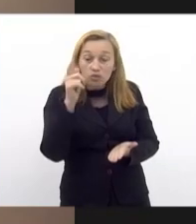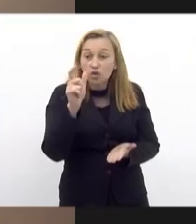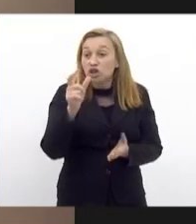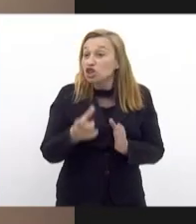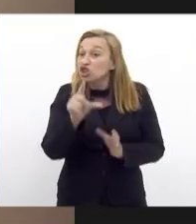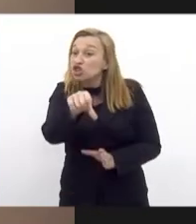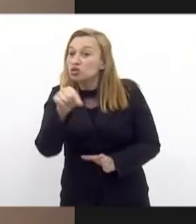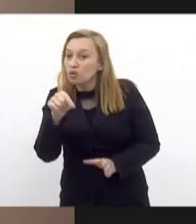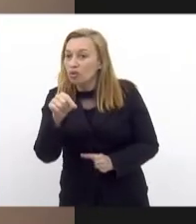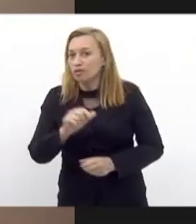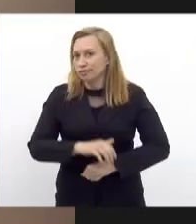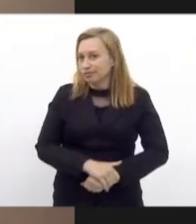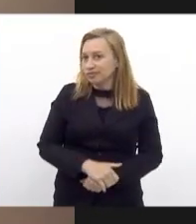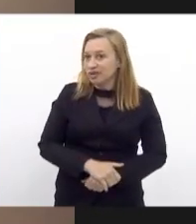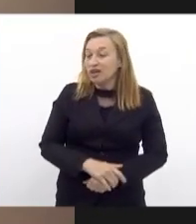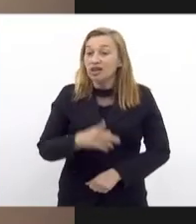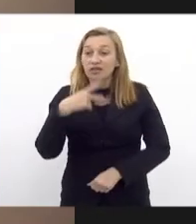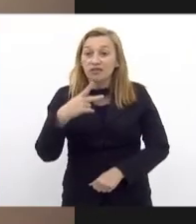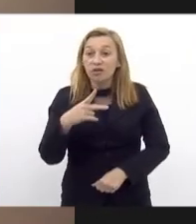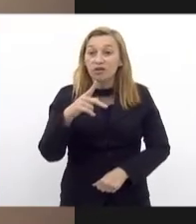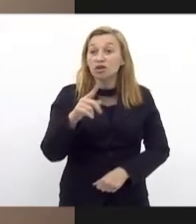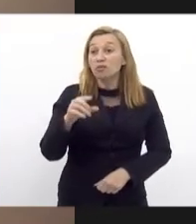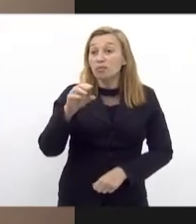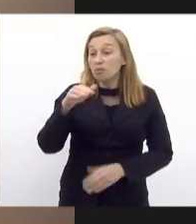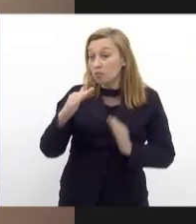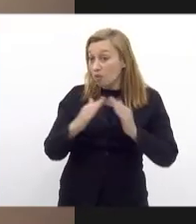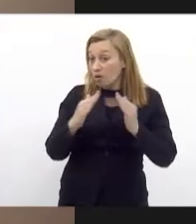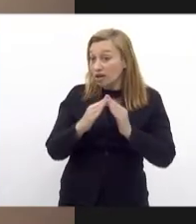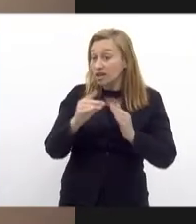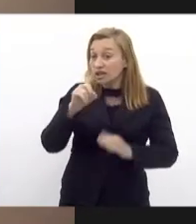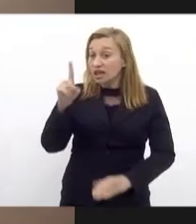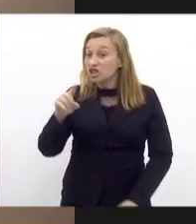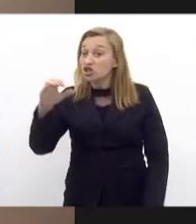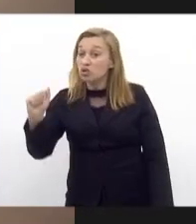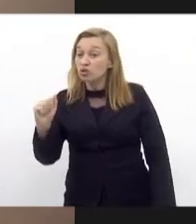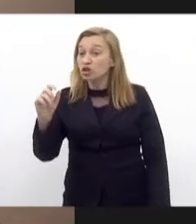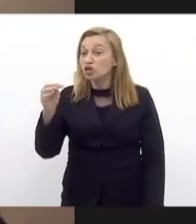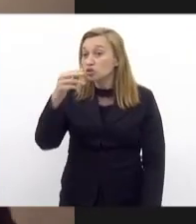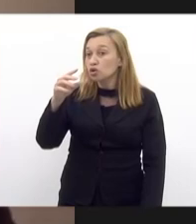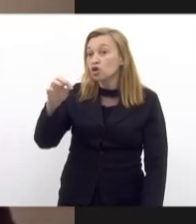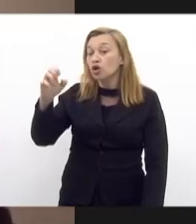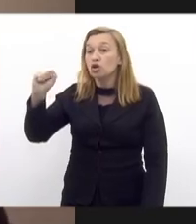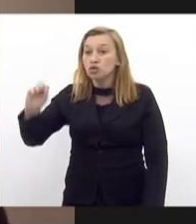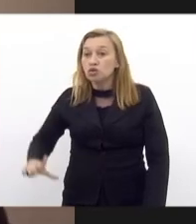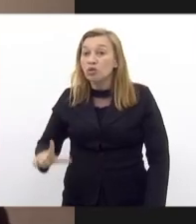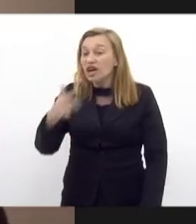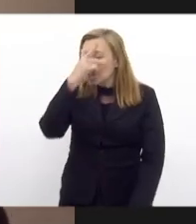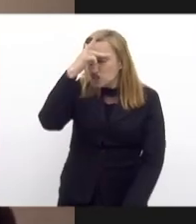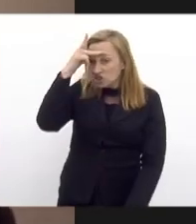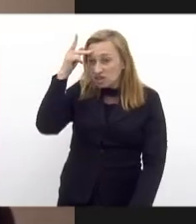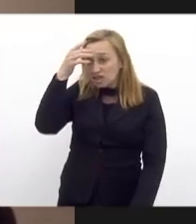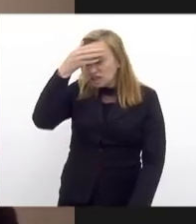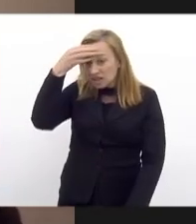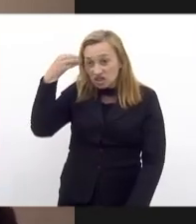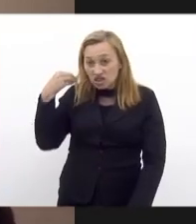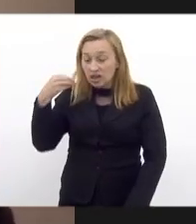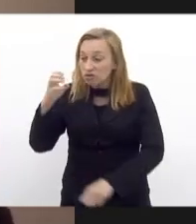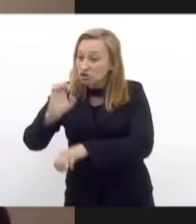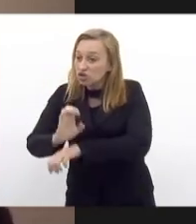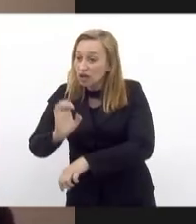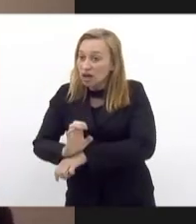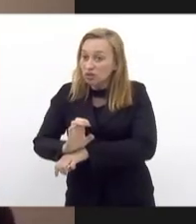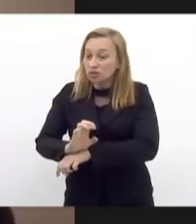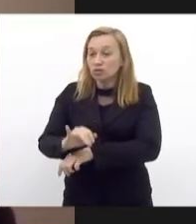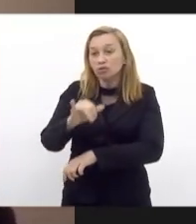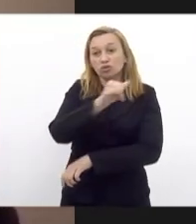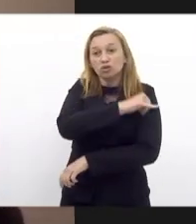o passageiro que ele se refere é o que mora na Zona Sul. Ele desconhece ou esquece que o Estado do Rio de Janeiro, quem serve o Estado